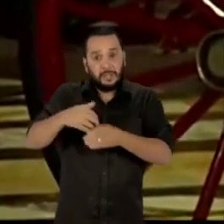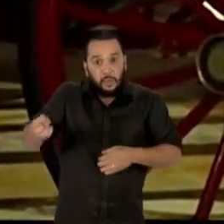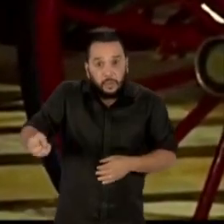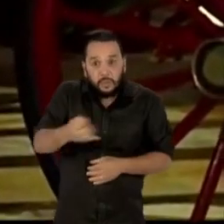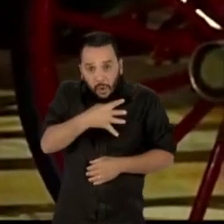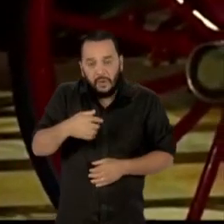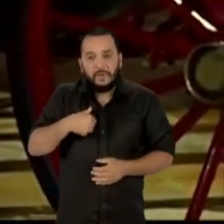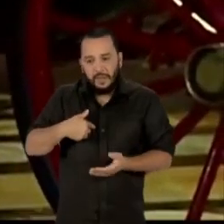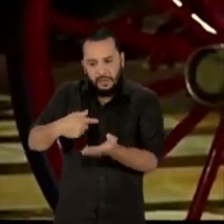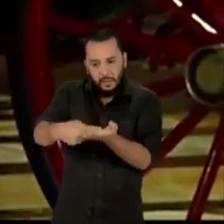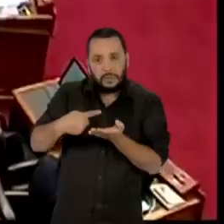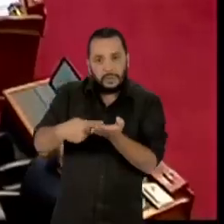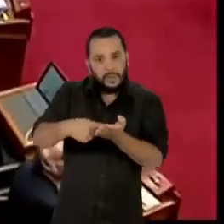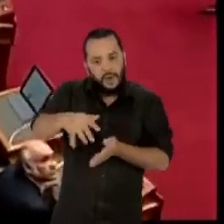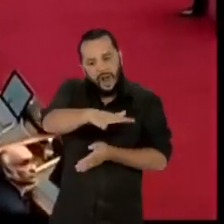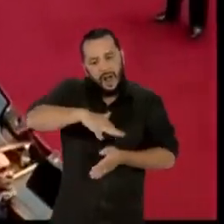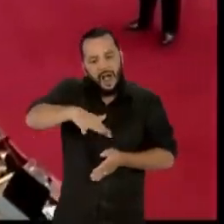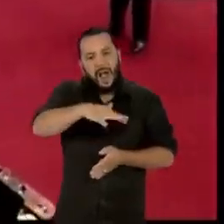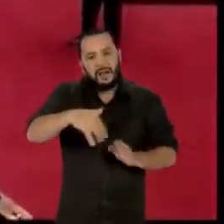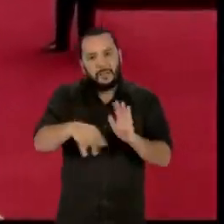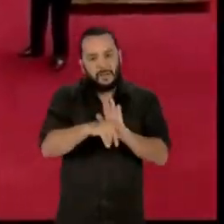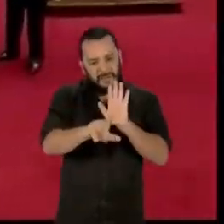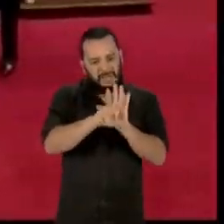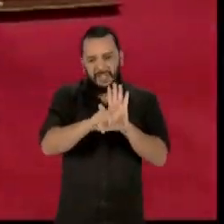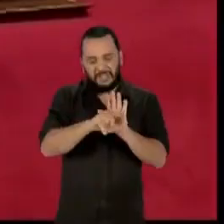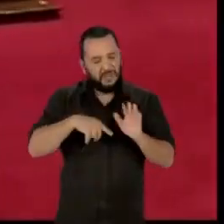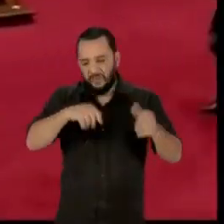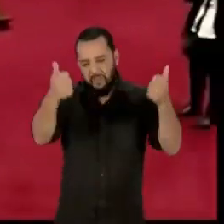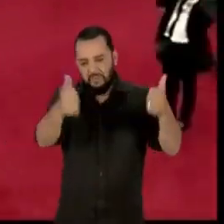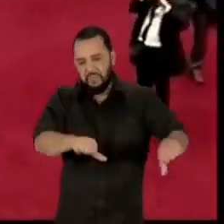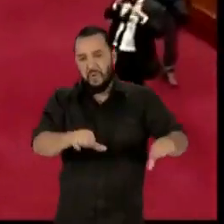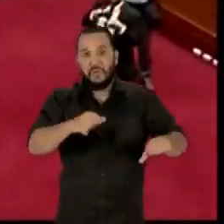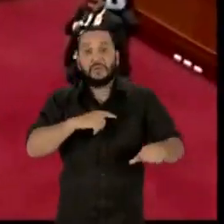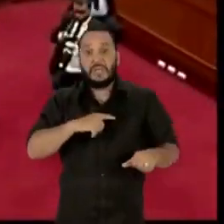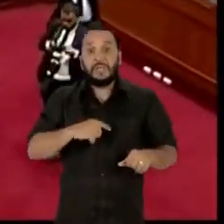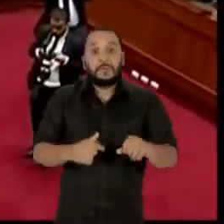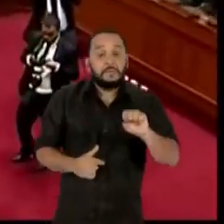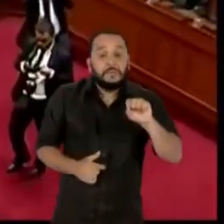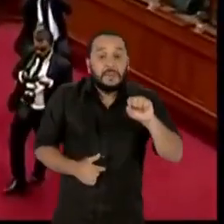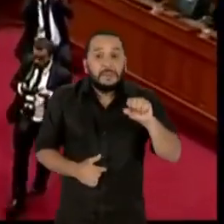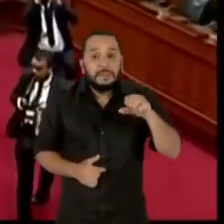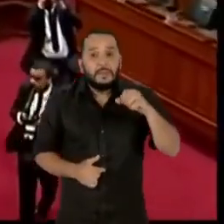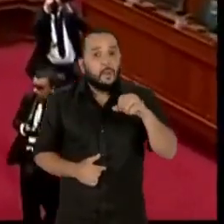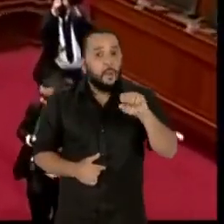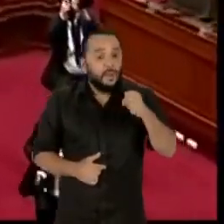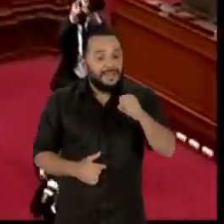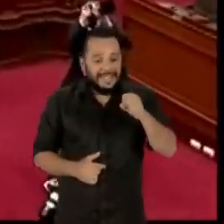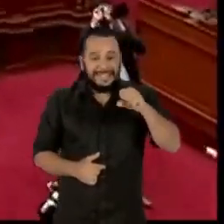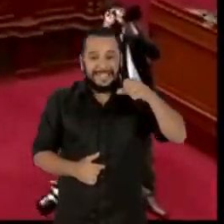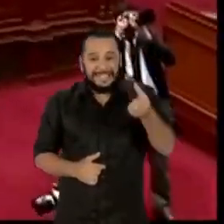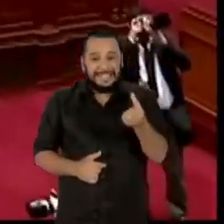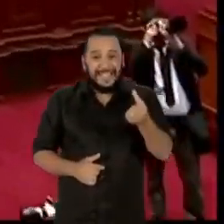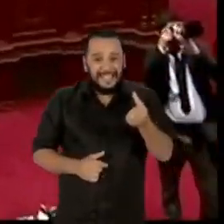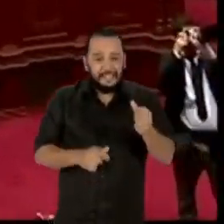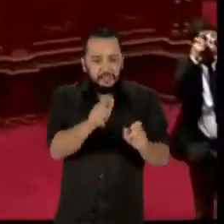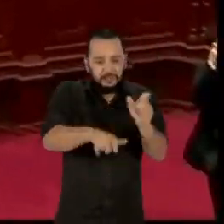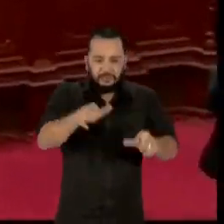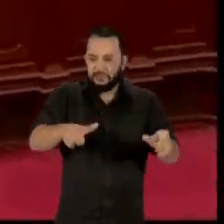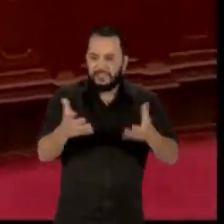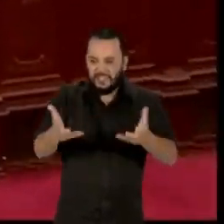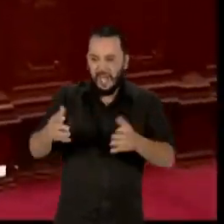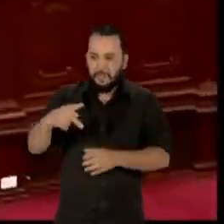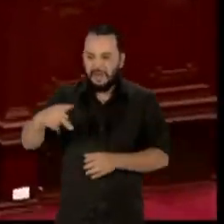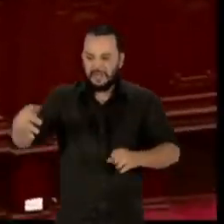com o poder legislativo em resposta 86 dos 130 parlamentares aprovaram a suspensão do presidente